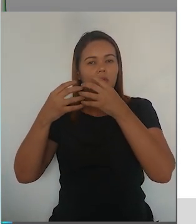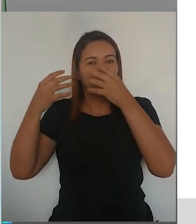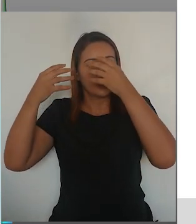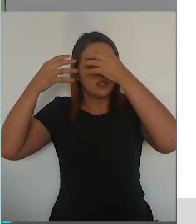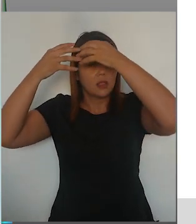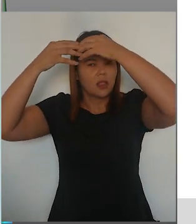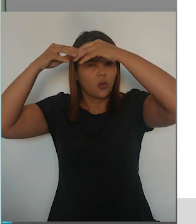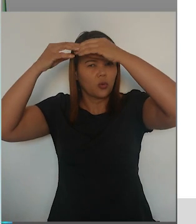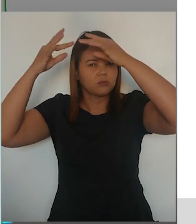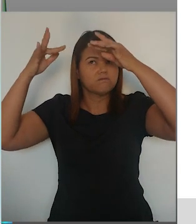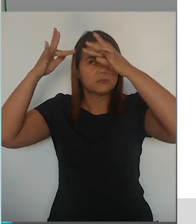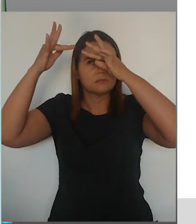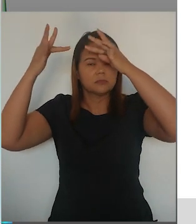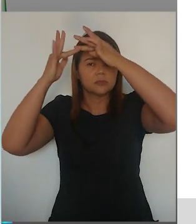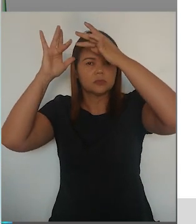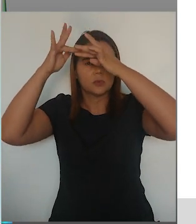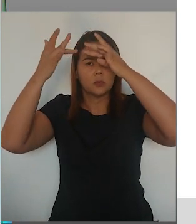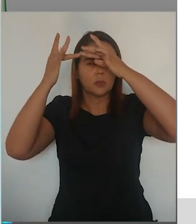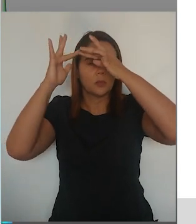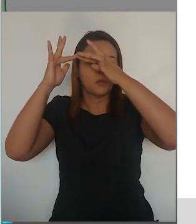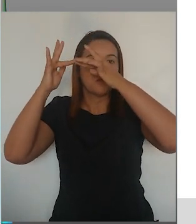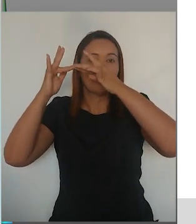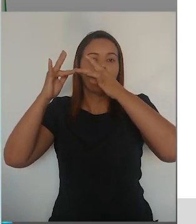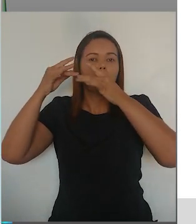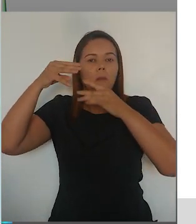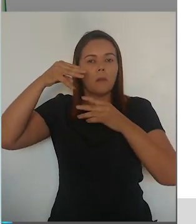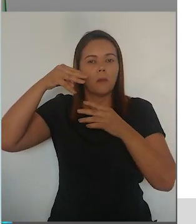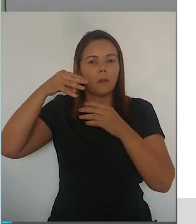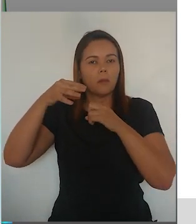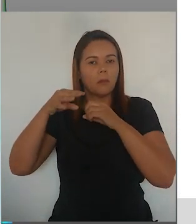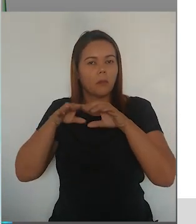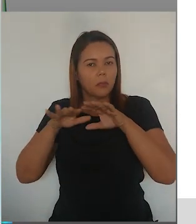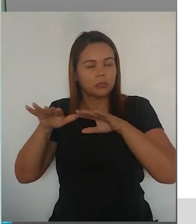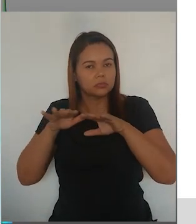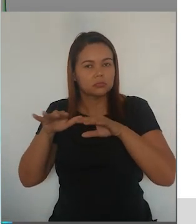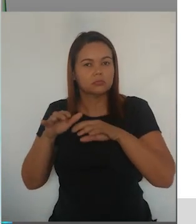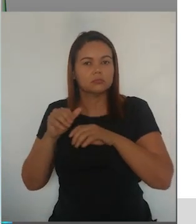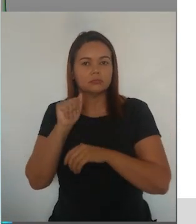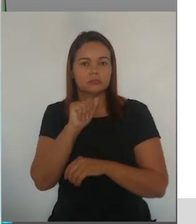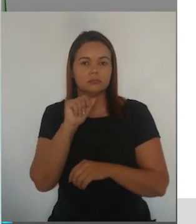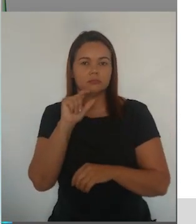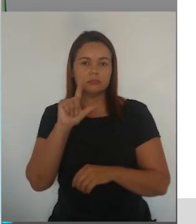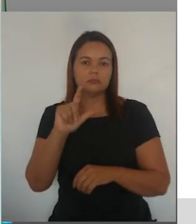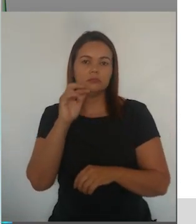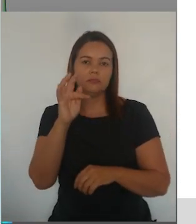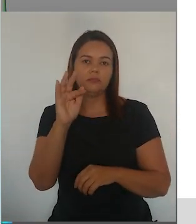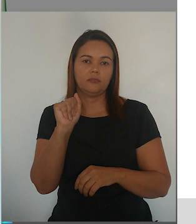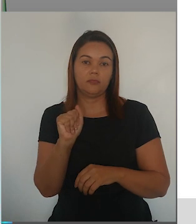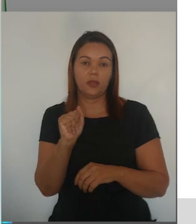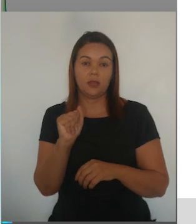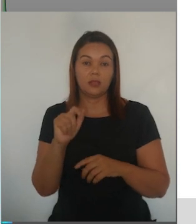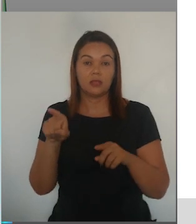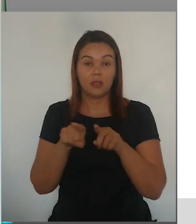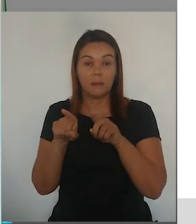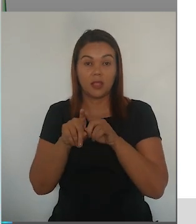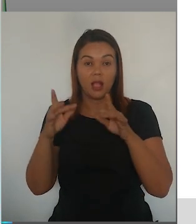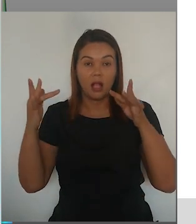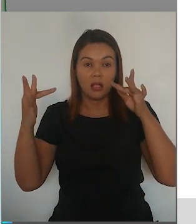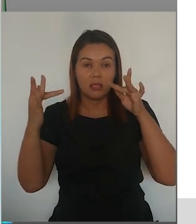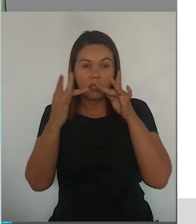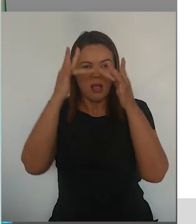por fibras nervosas mielínicas de neurônios motores alfa. As